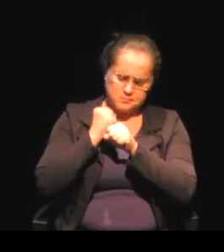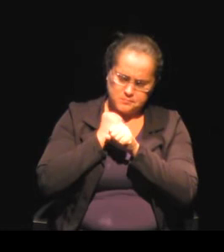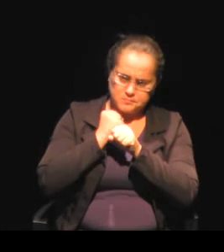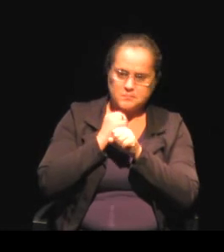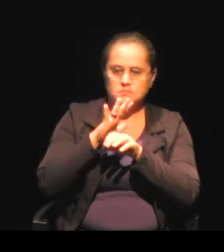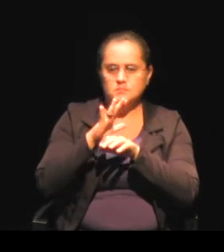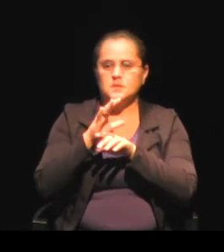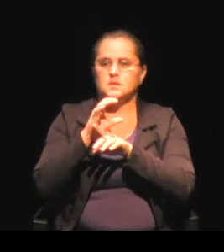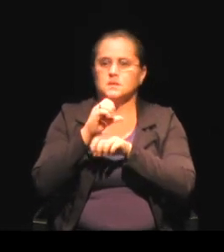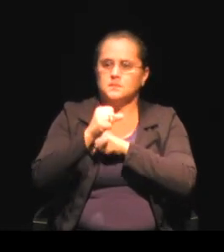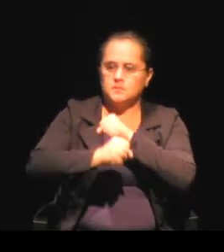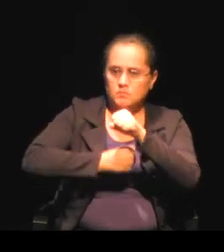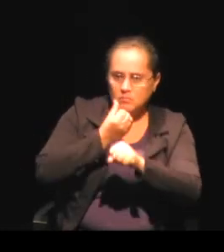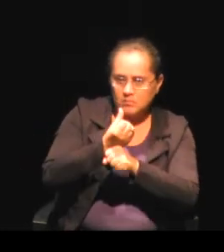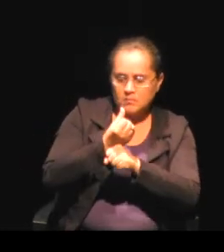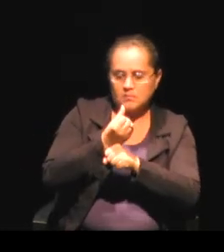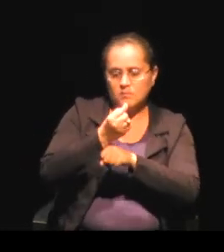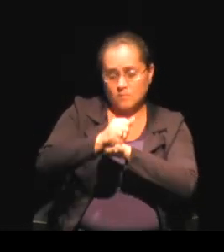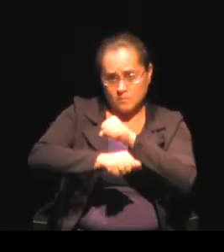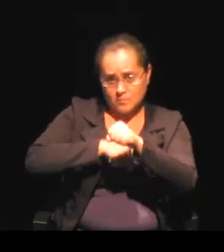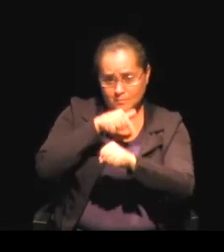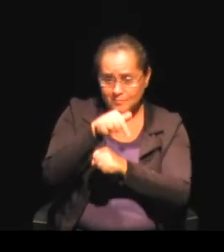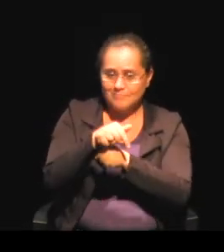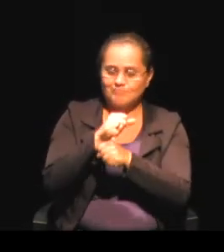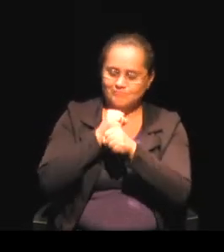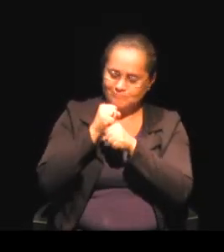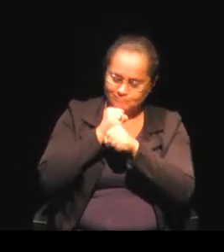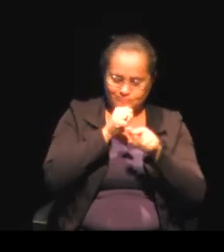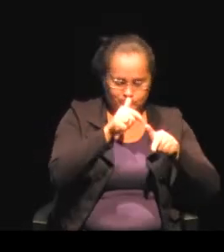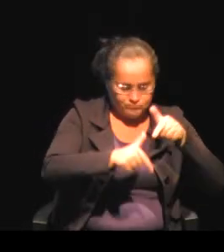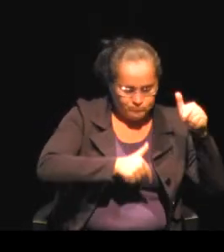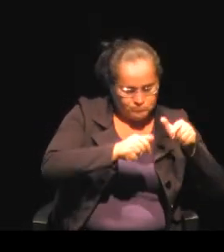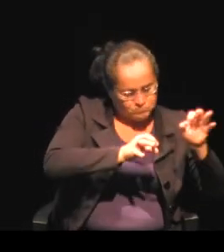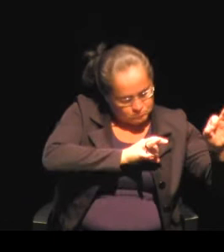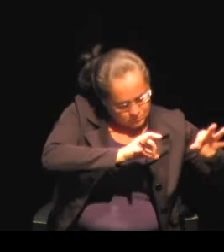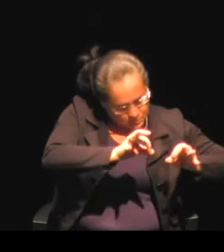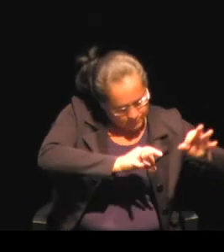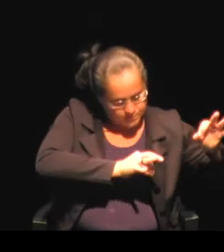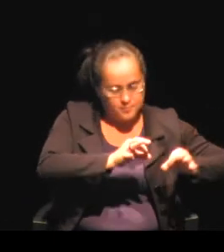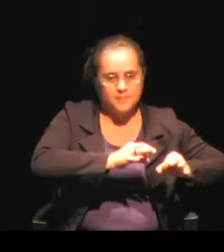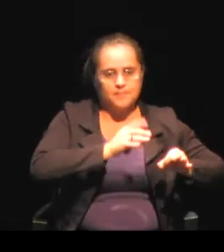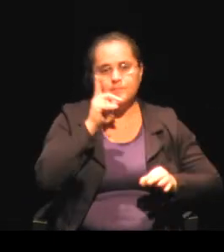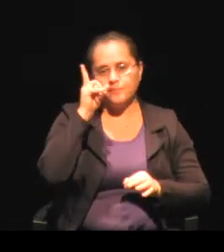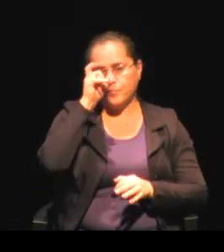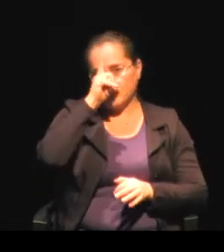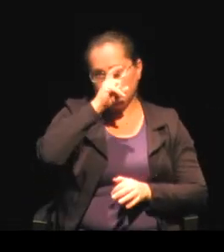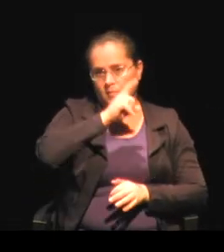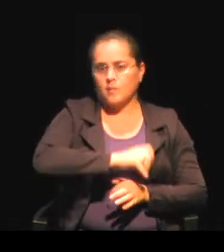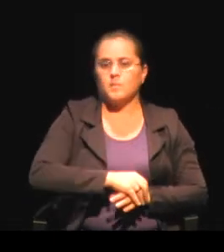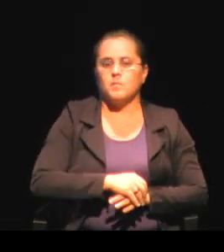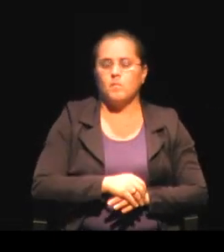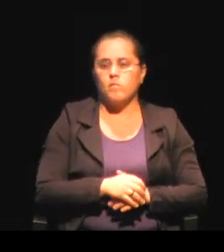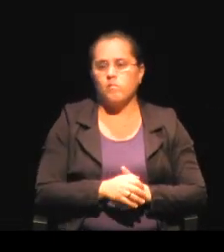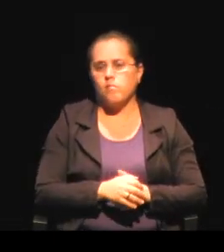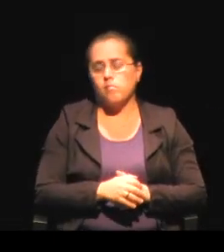Esse projeto demorou muito tempo, a gente acho que ficou 6 ou 7 anos trabalhando nele, e até agora ele está inconcluso. É uma coisa comum a todos esses